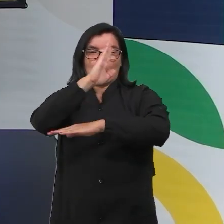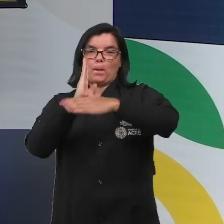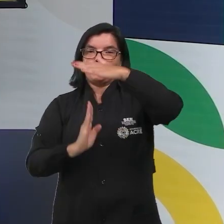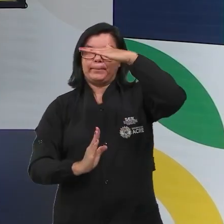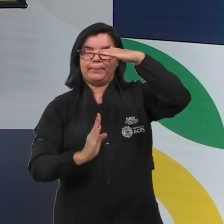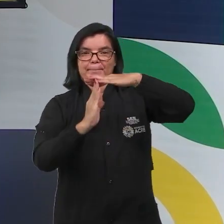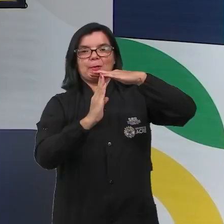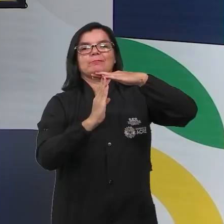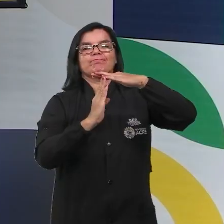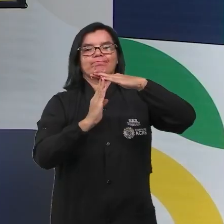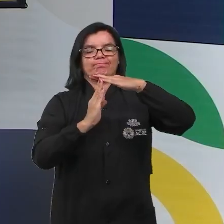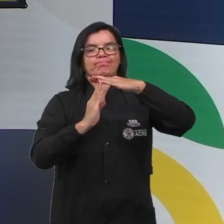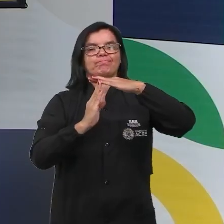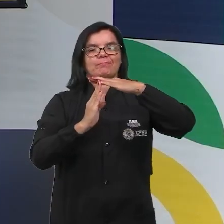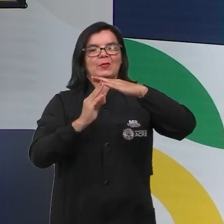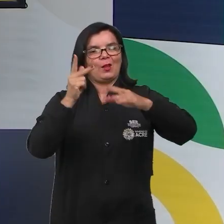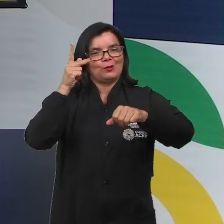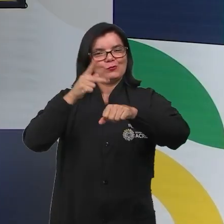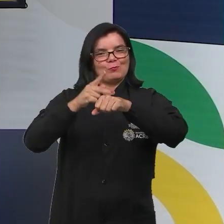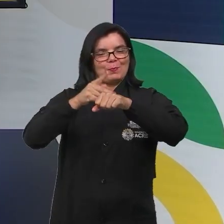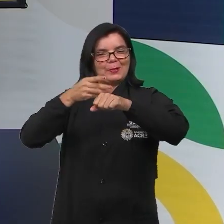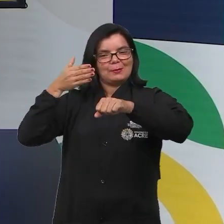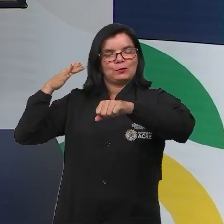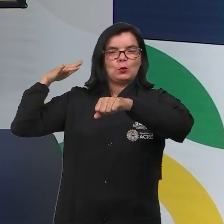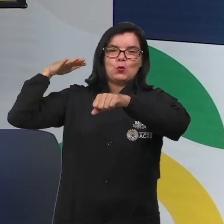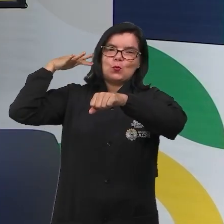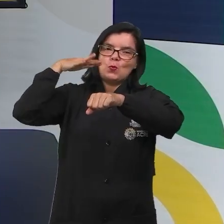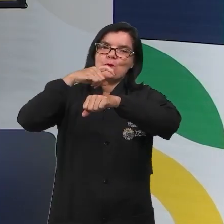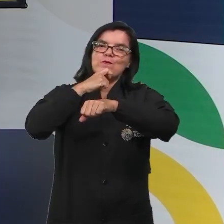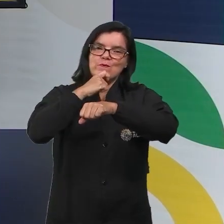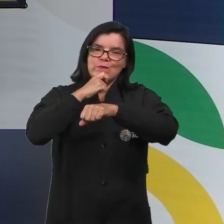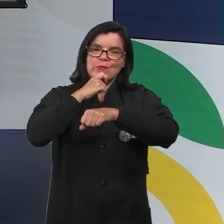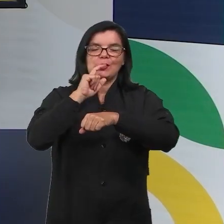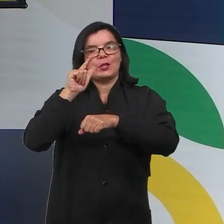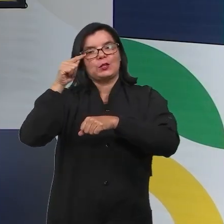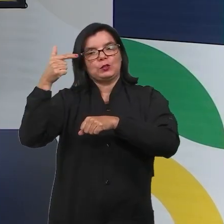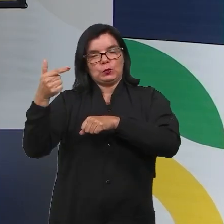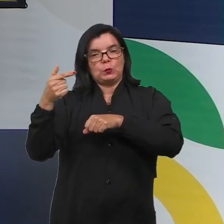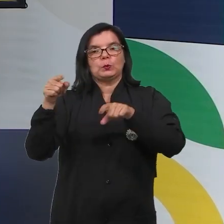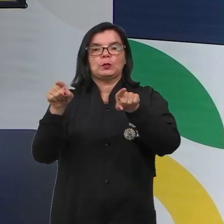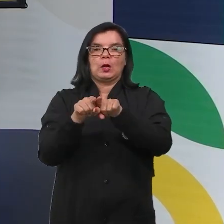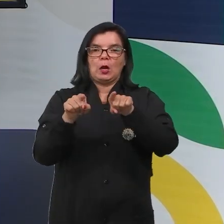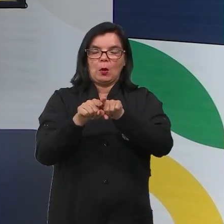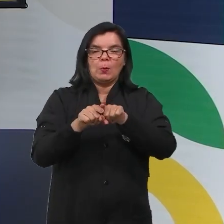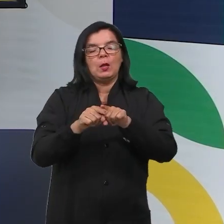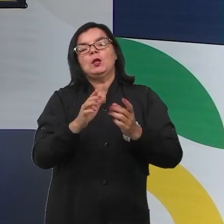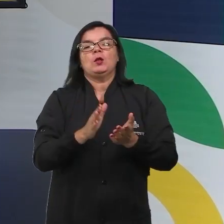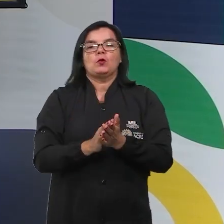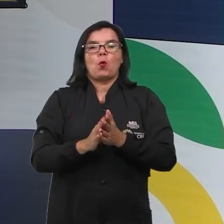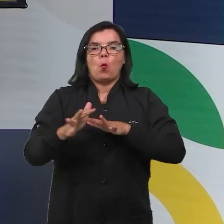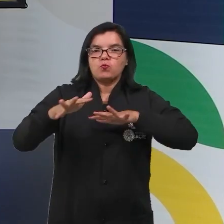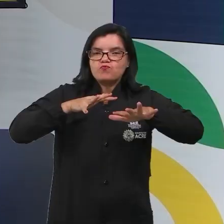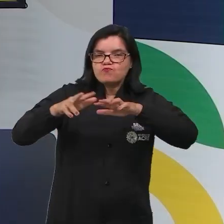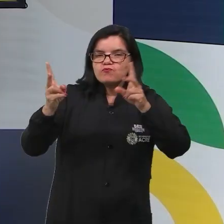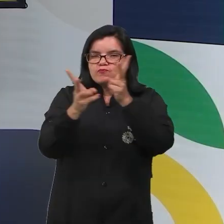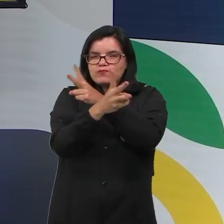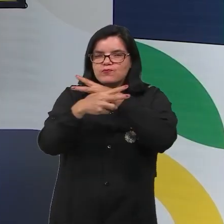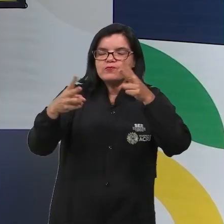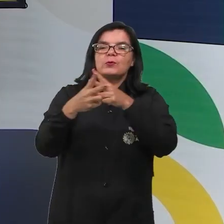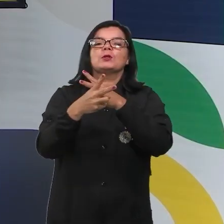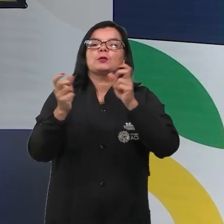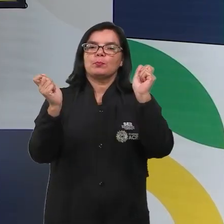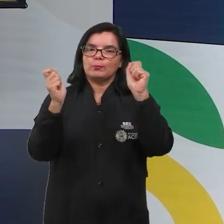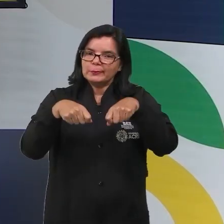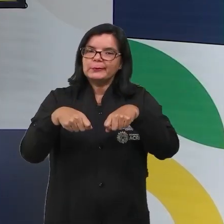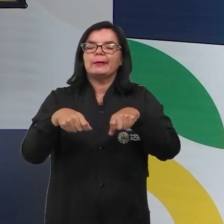se esbarra naquela grande colônia de pedra, né? Assim também outros fenômenos como tsunami e outras coisas que poderiam